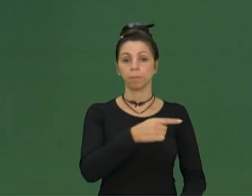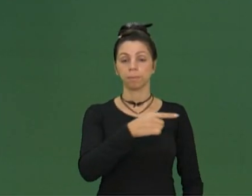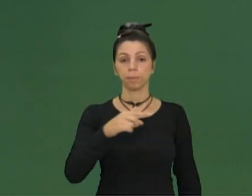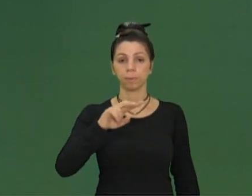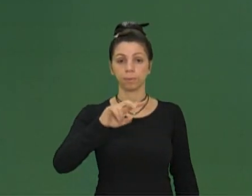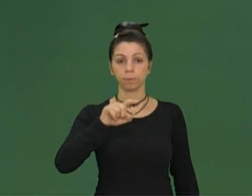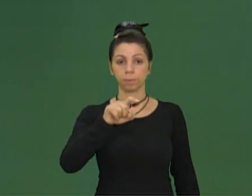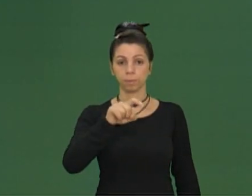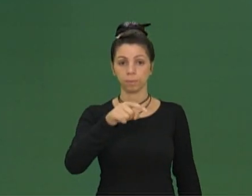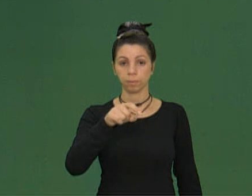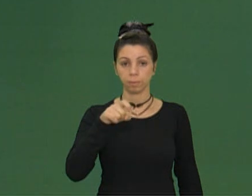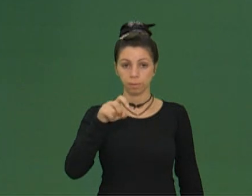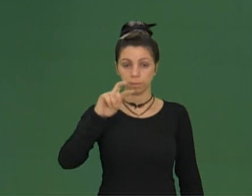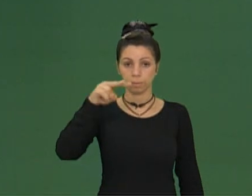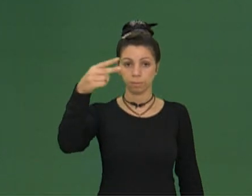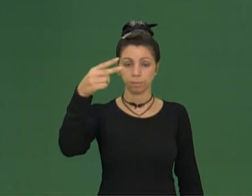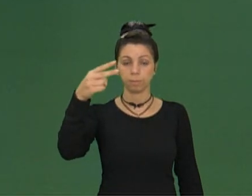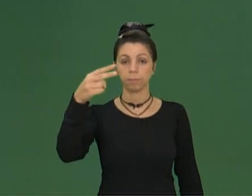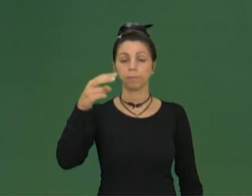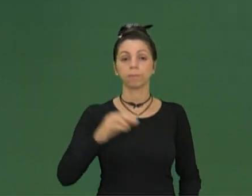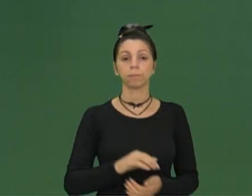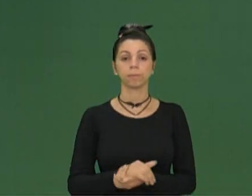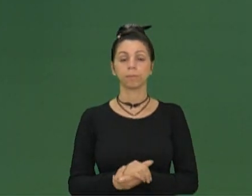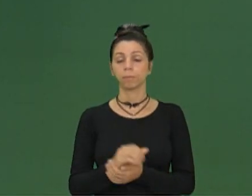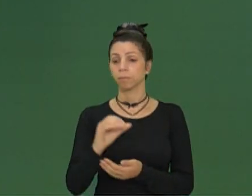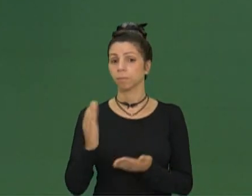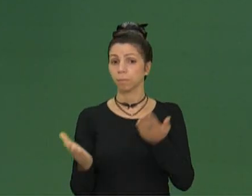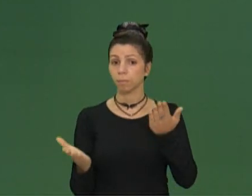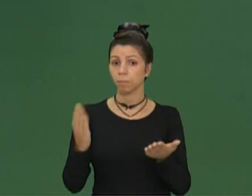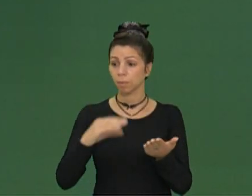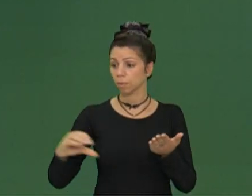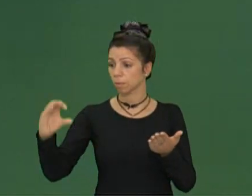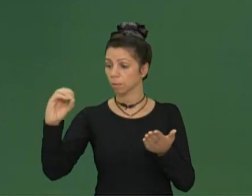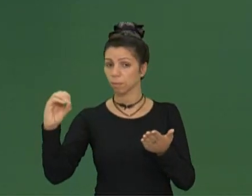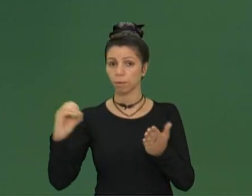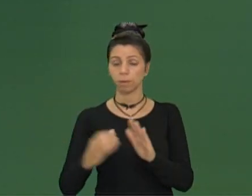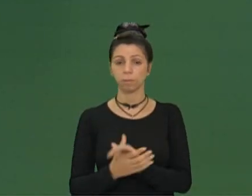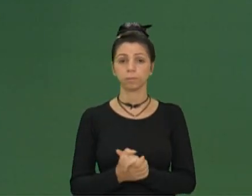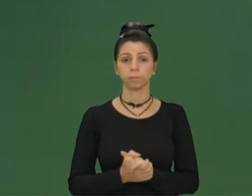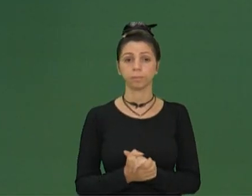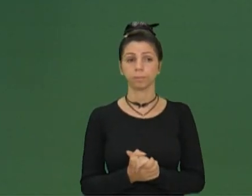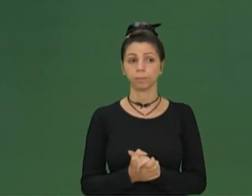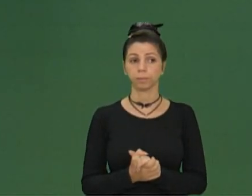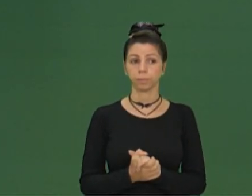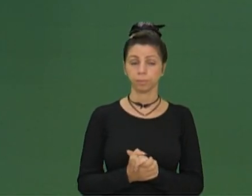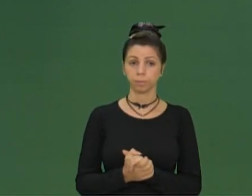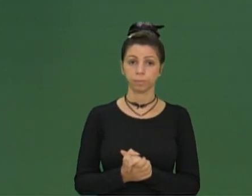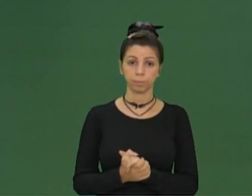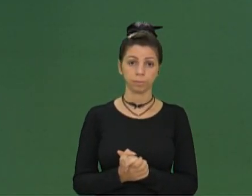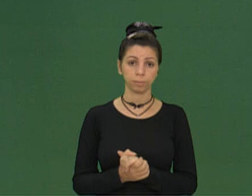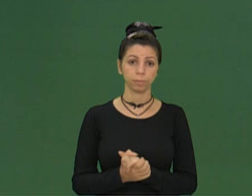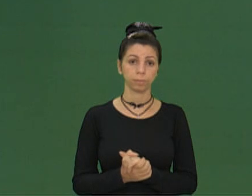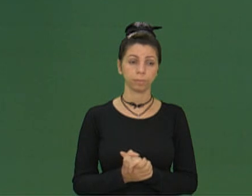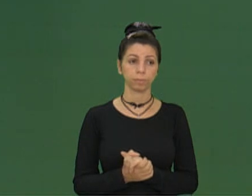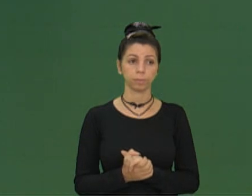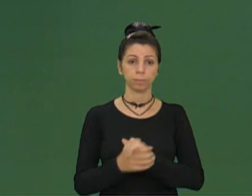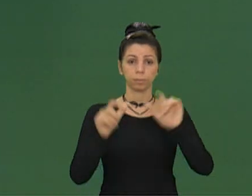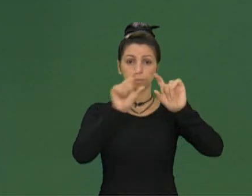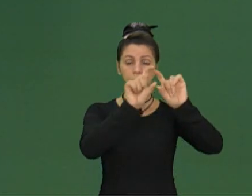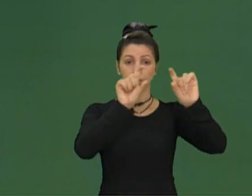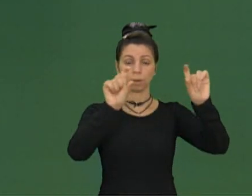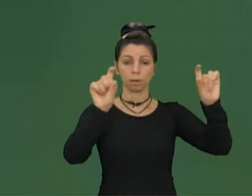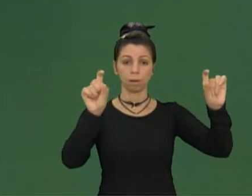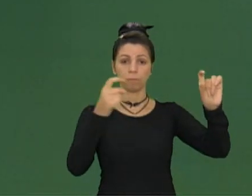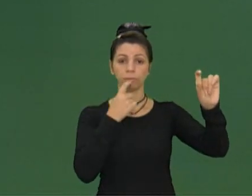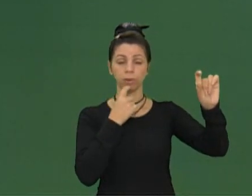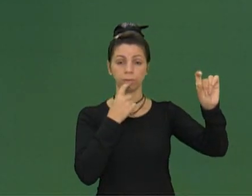Quando eu fiz a igualdade a zero, como que ficou? X quadrado mais 5x menos 6, sendo o A